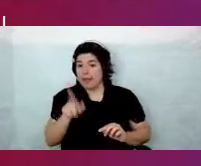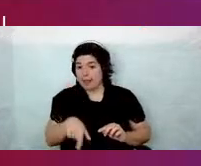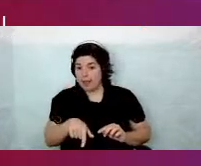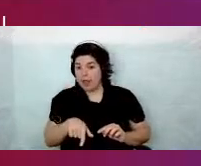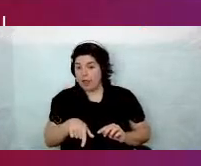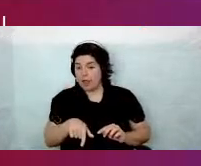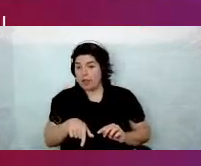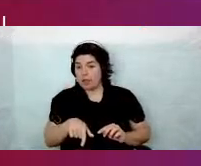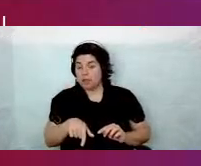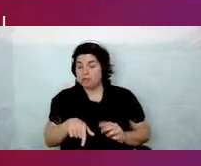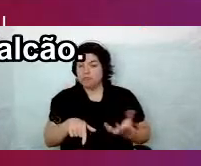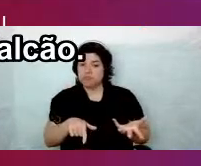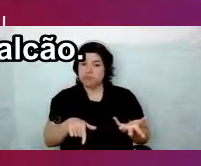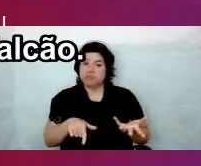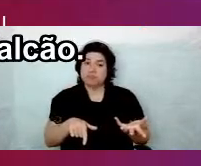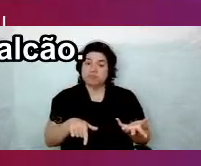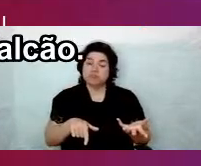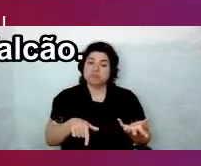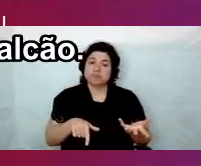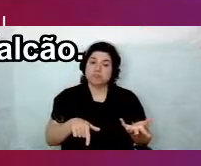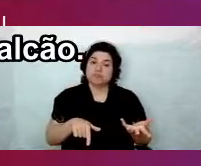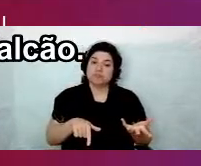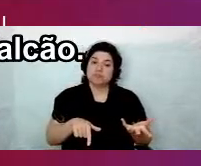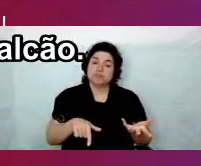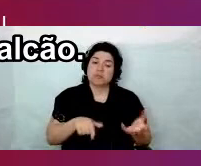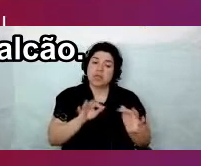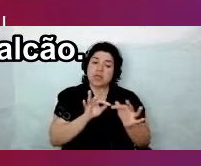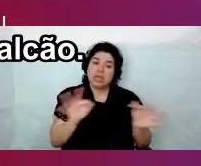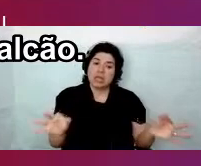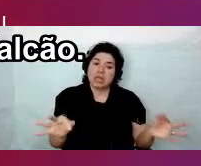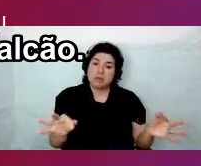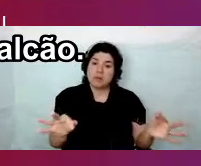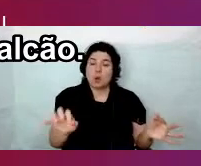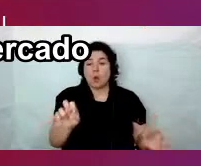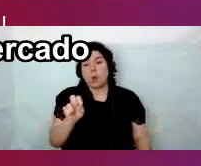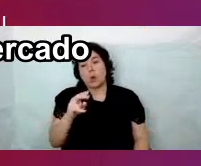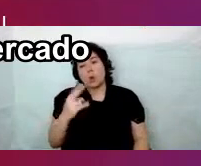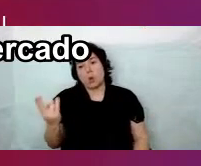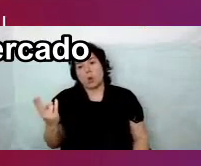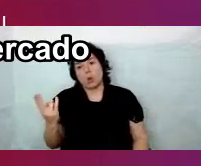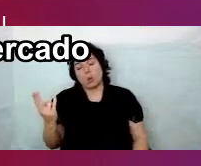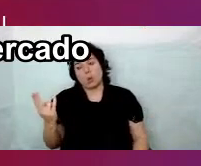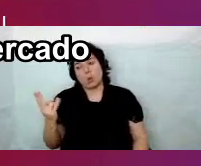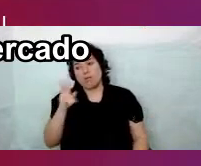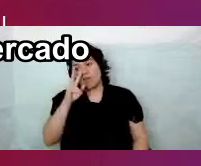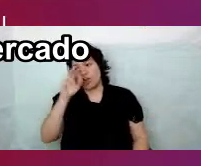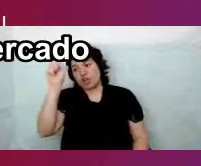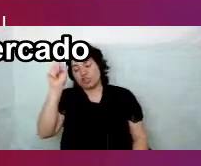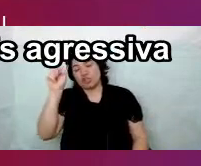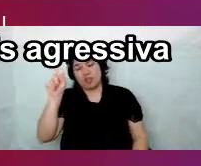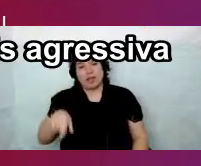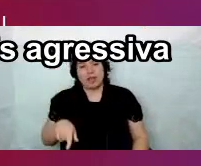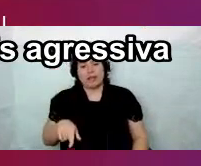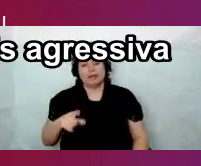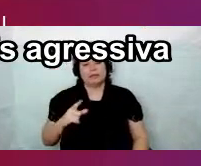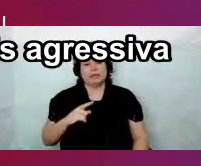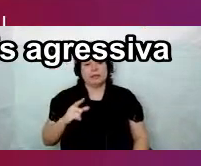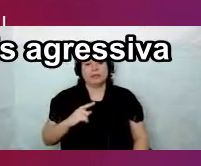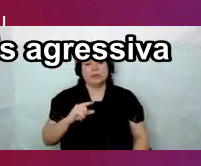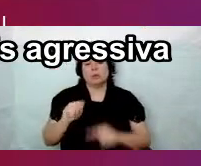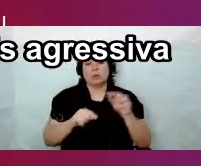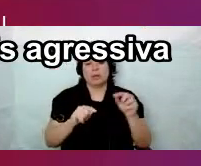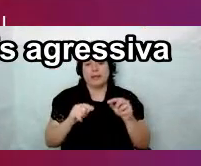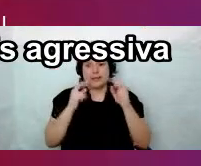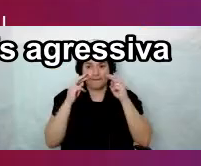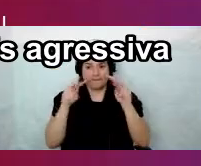dovish, né, se ela é uma pomba, ou se ela hawk, né, se ela é um falcão. Então, assim, se ali a tendência do mercado assim, é